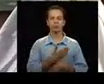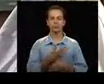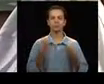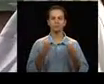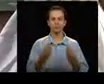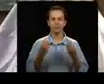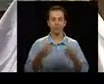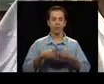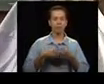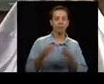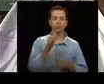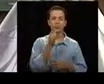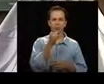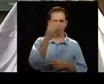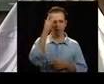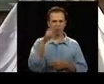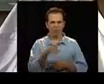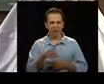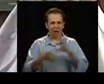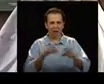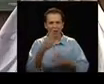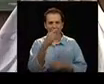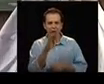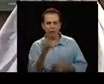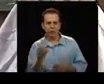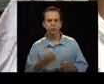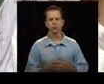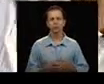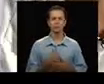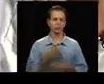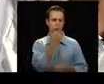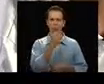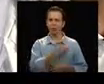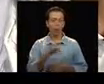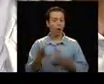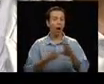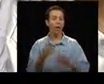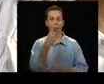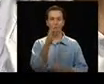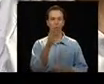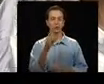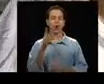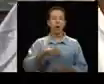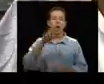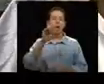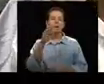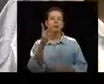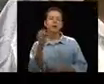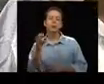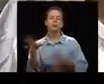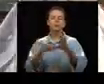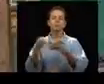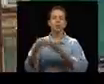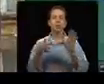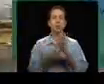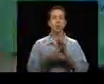aprendendo como lidar com isso, entendeu? O pessoal fala, nossa, mas você cata lixo? Não, eu não cato lixo,